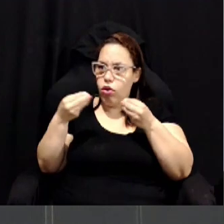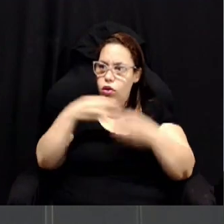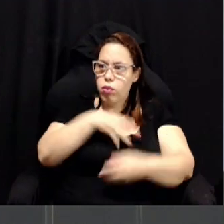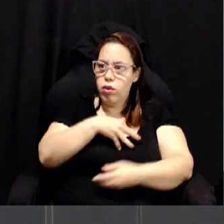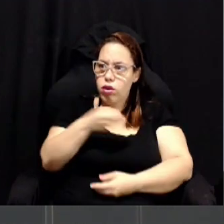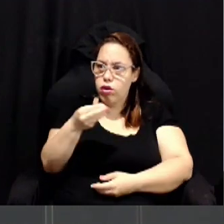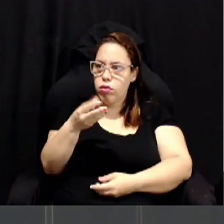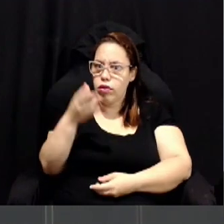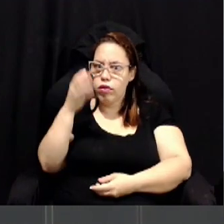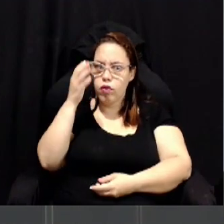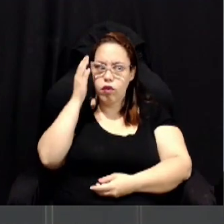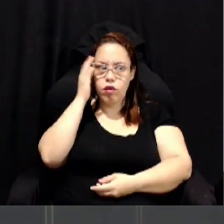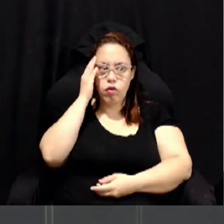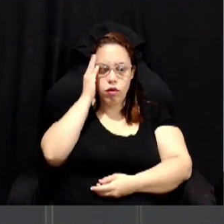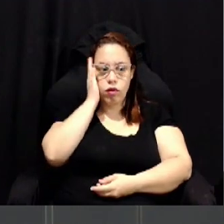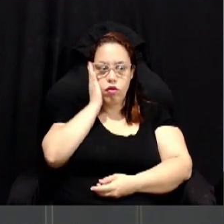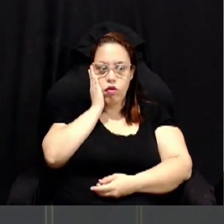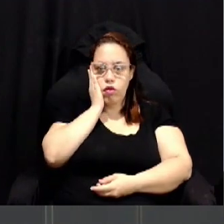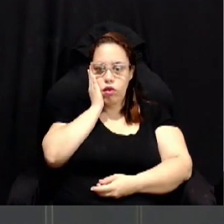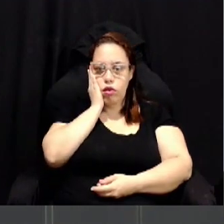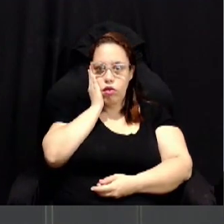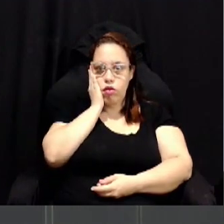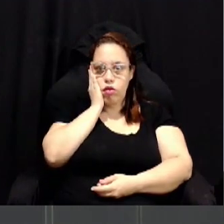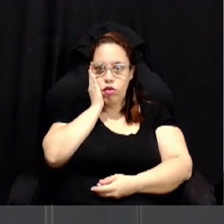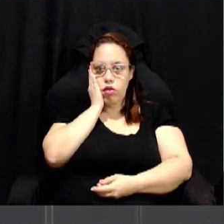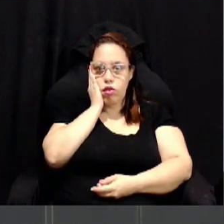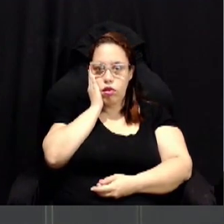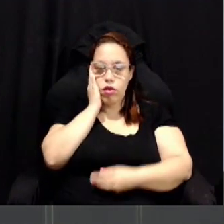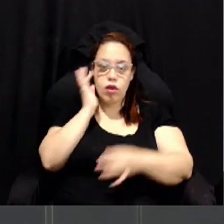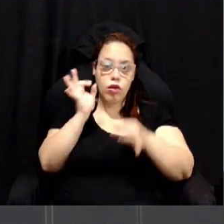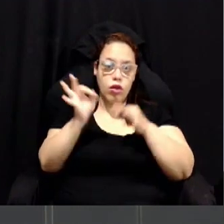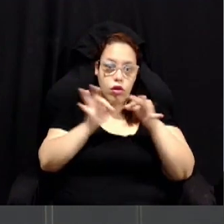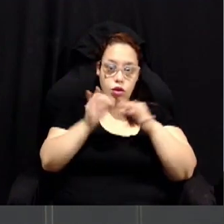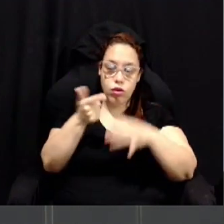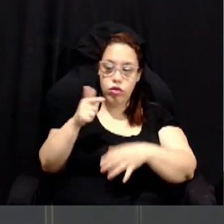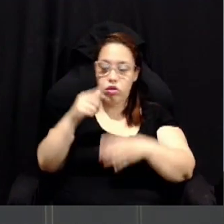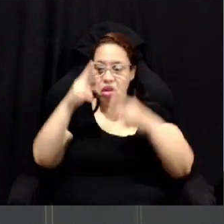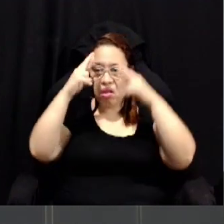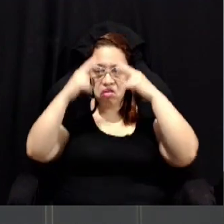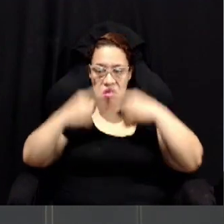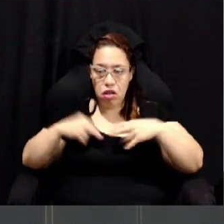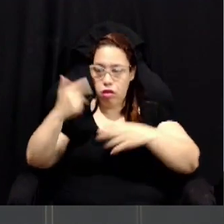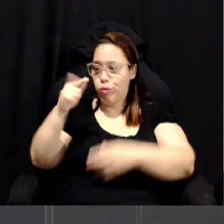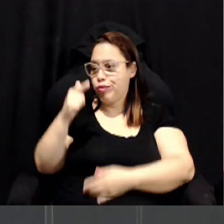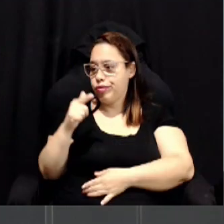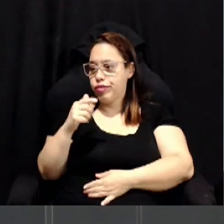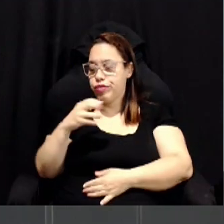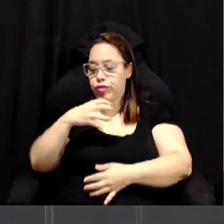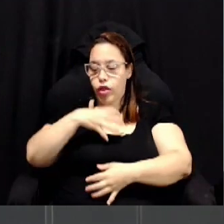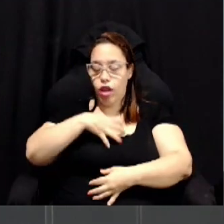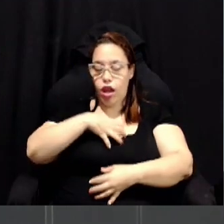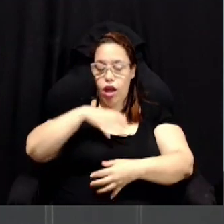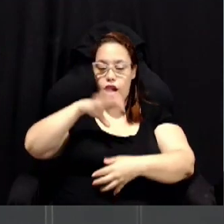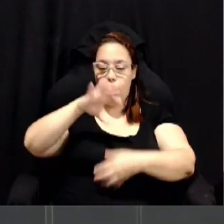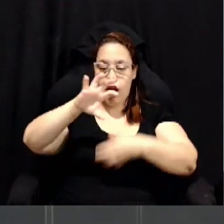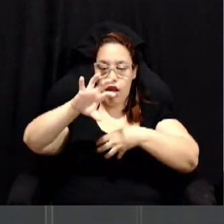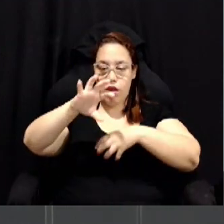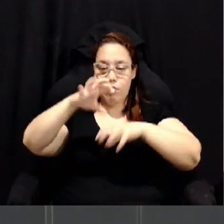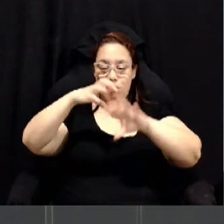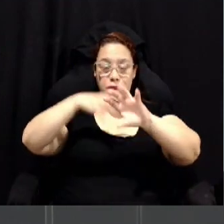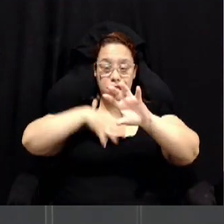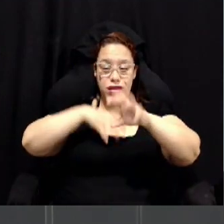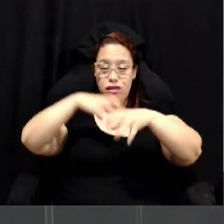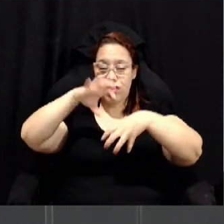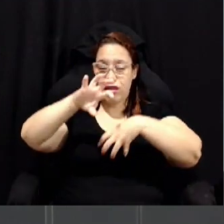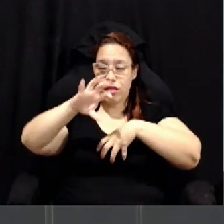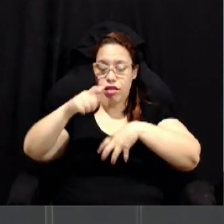Né? Então, assim, o despreparo, o desrespeito, o não ter um espaço que possa, de repente, acalmar a